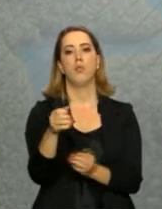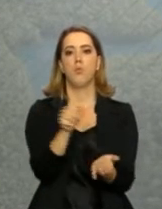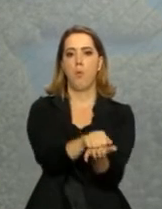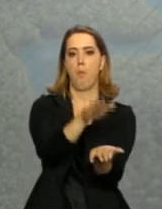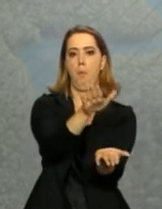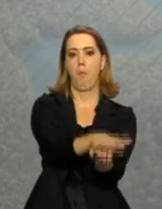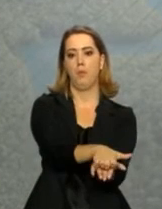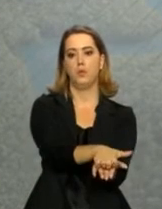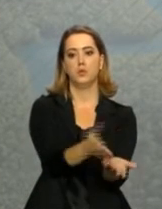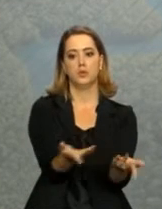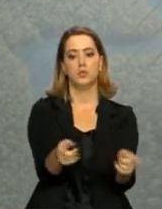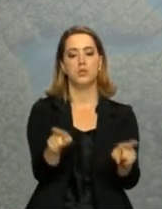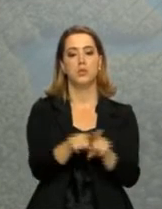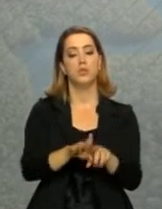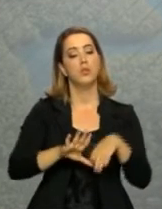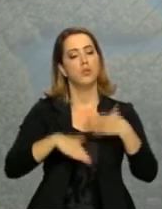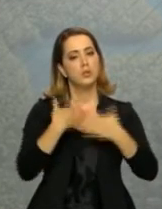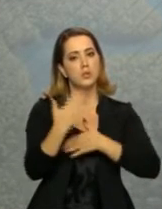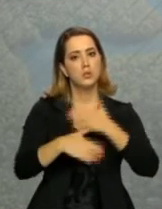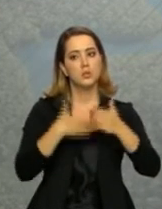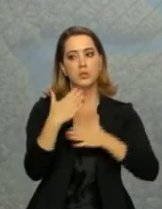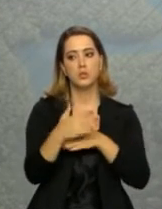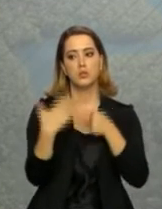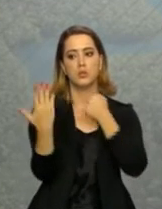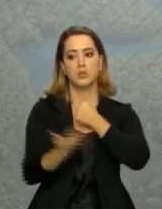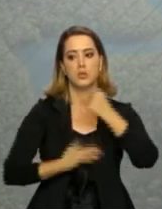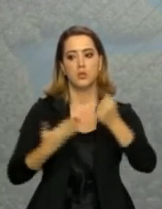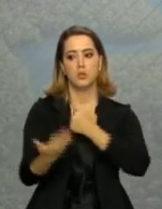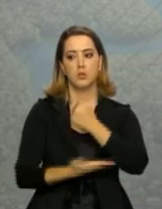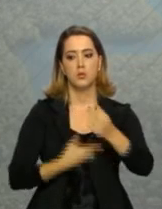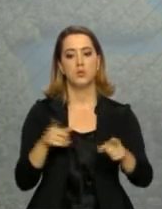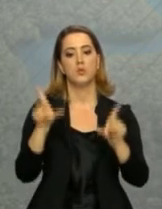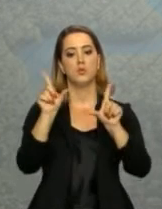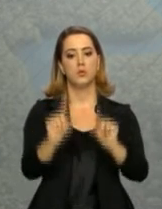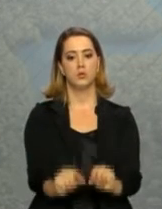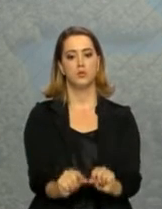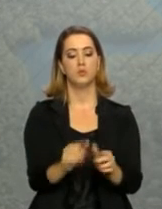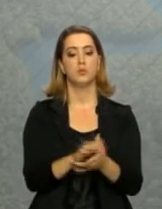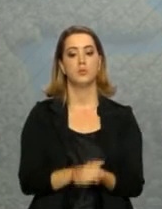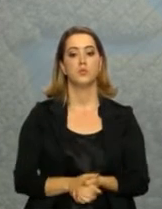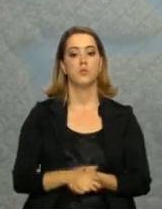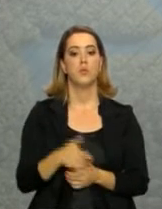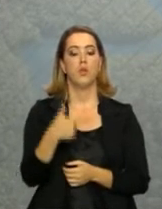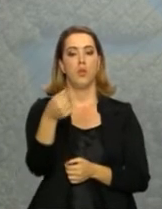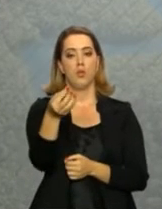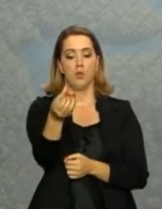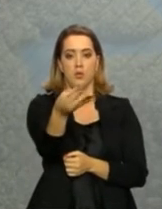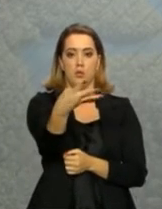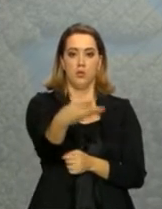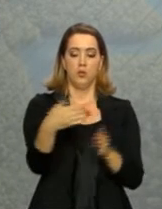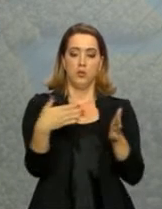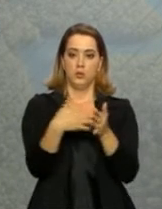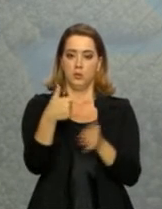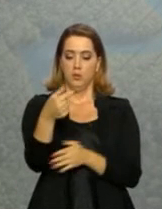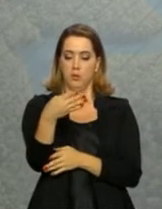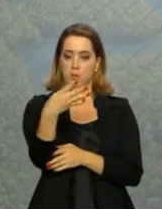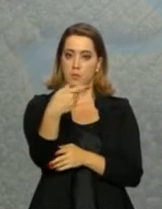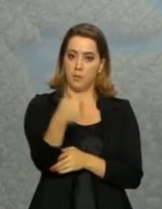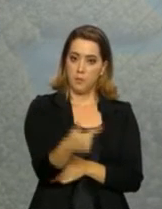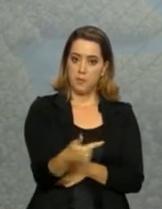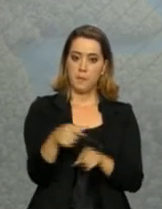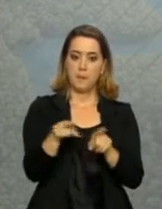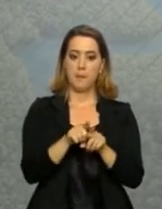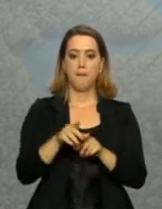de reais em multas, mantendo o desmatamento em patamares baixos. De 2004 a 2012, o Brasil